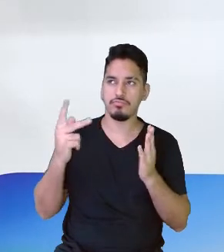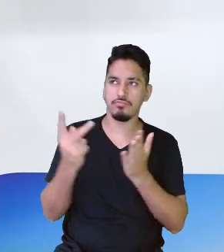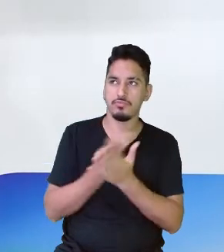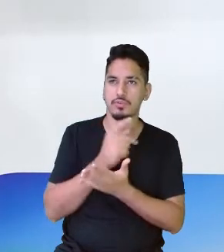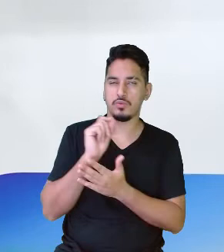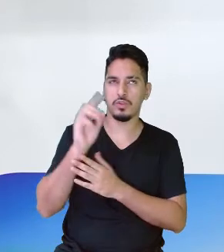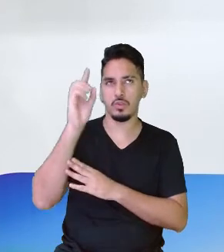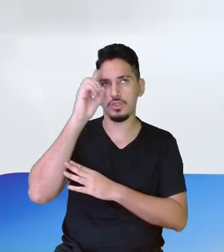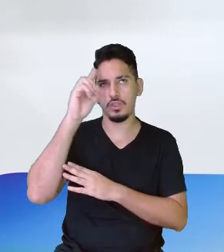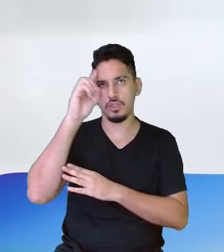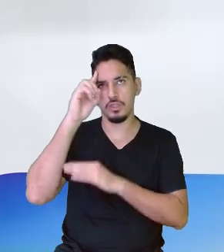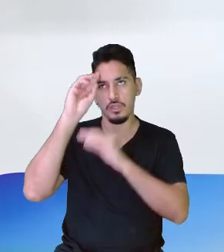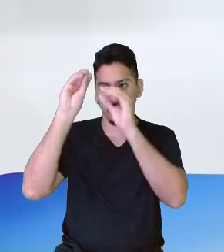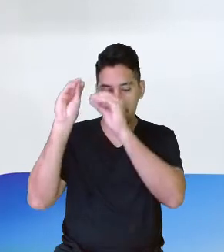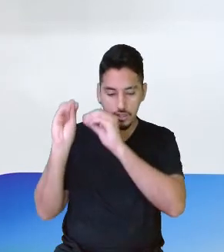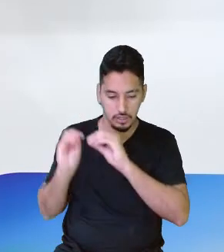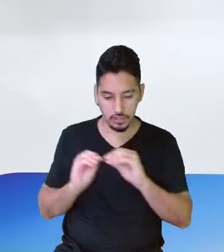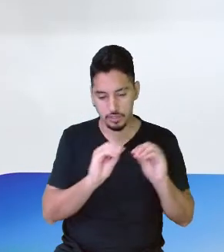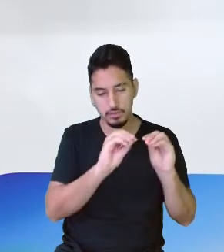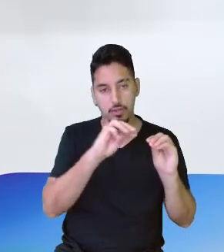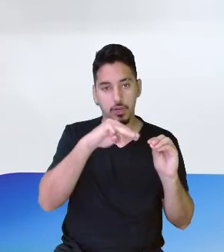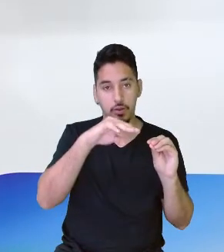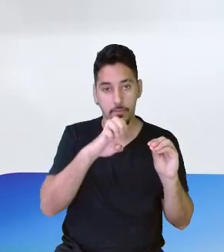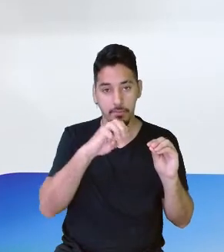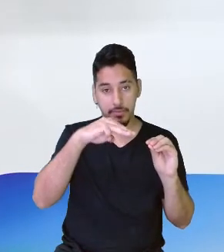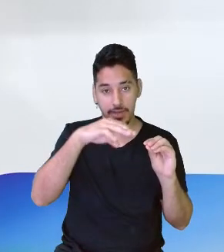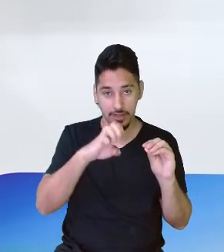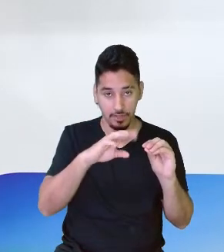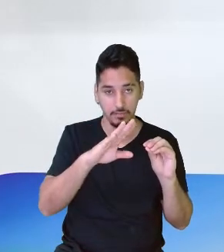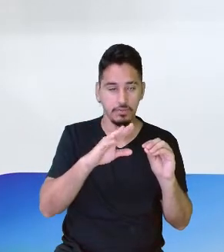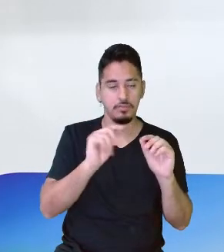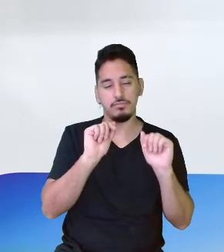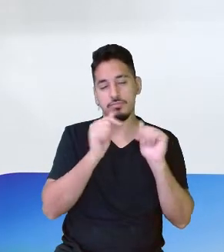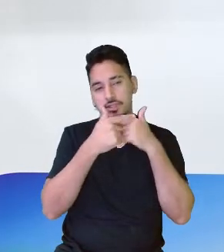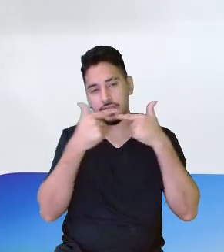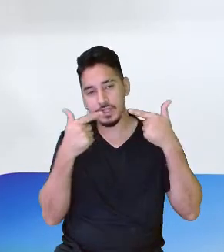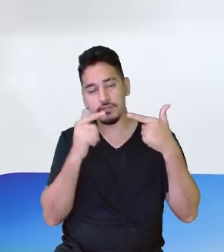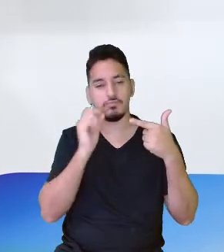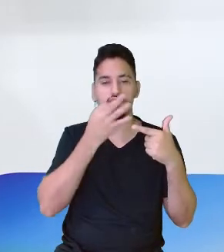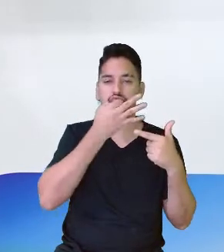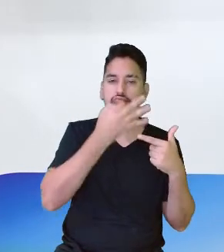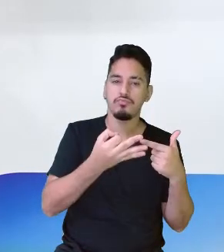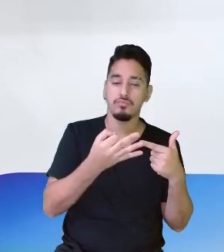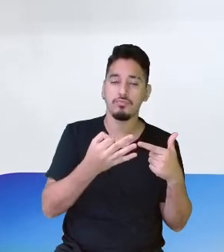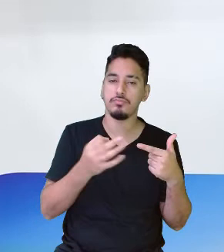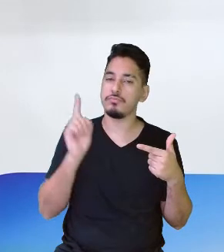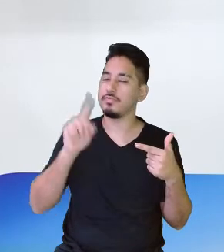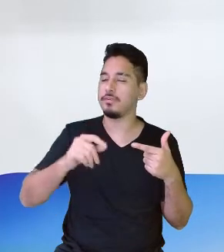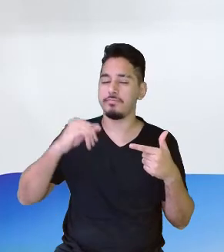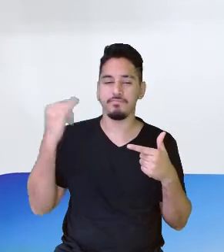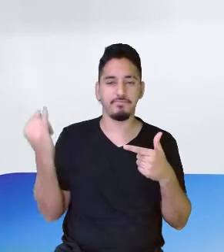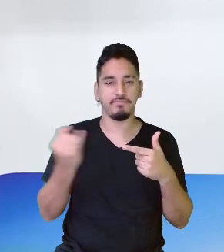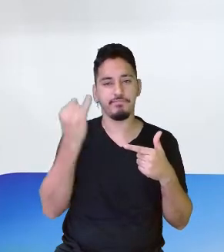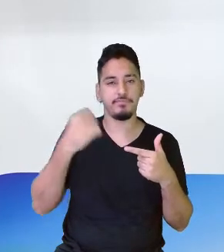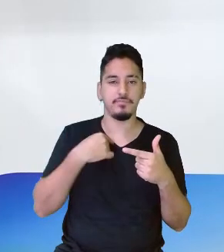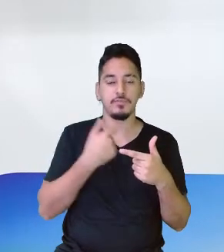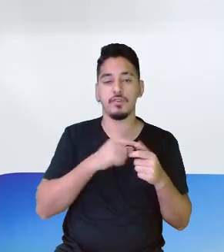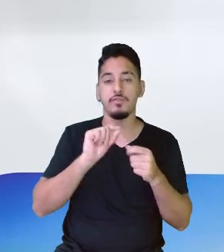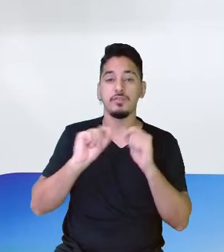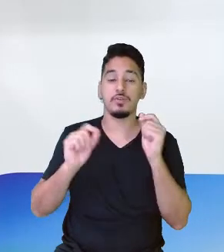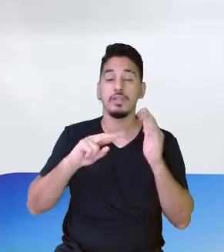situação cotidiana para um meme, para uma situação humorística ou crítica, é essencial que a gente faça